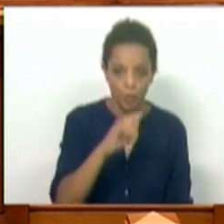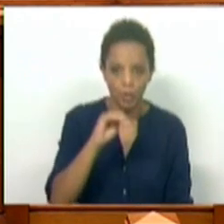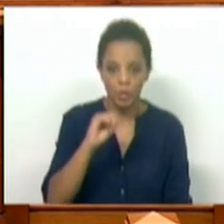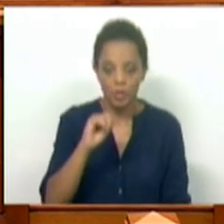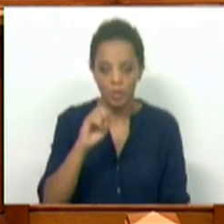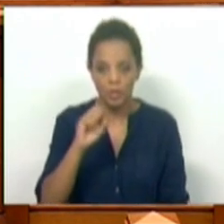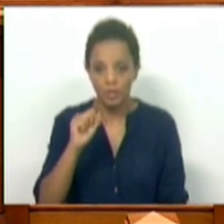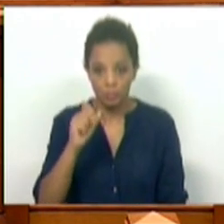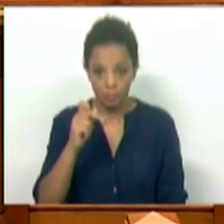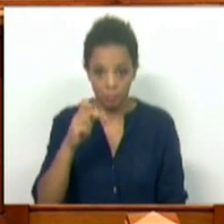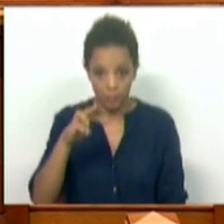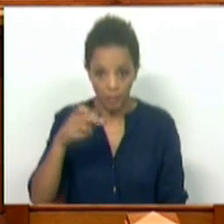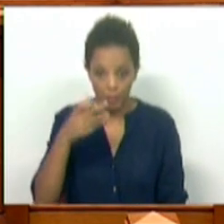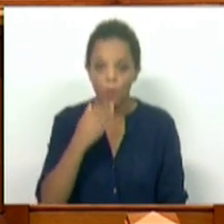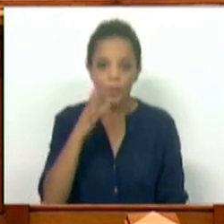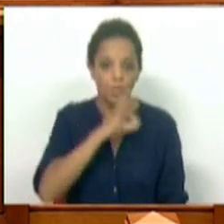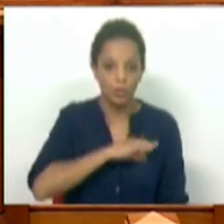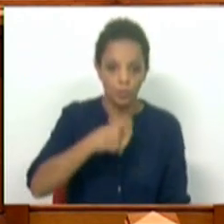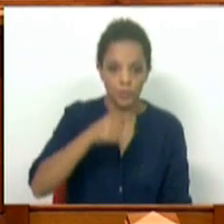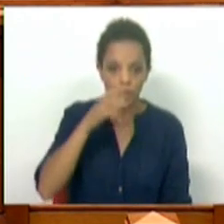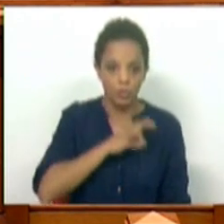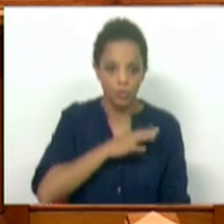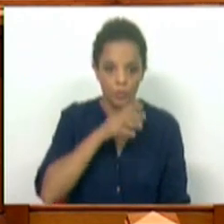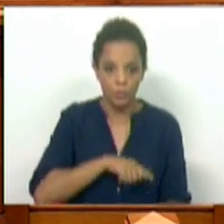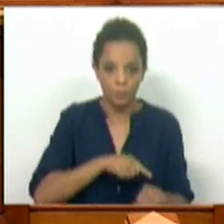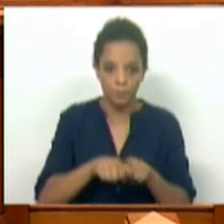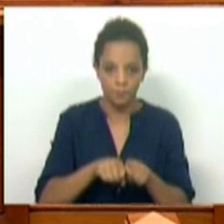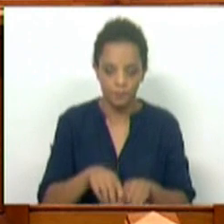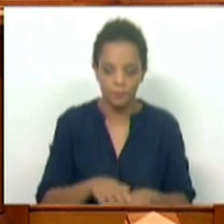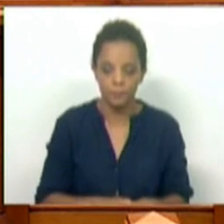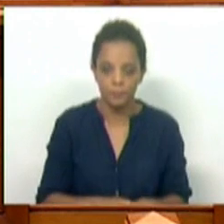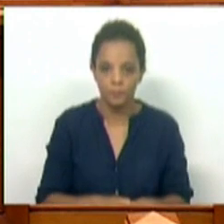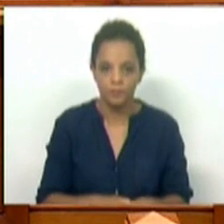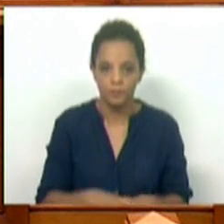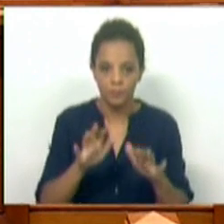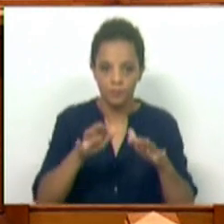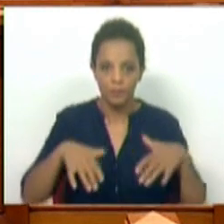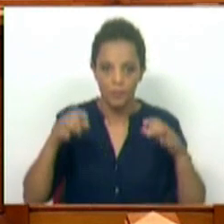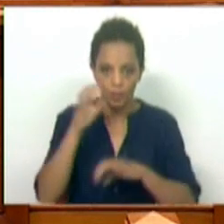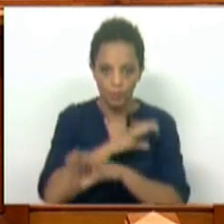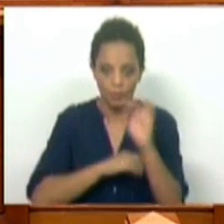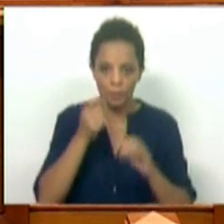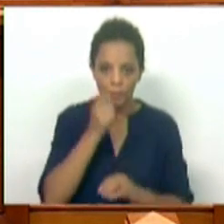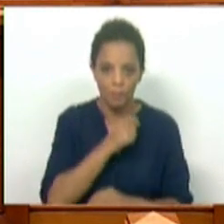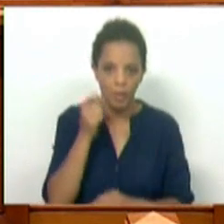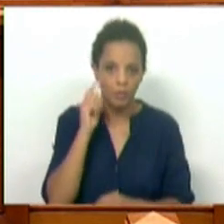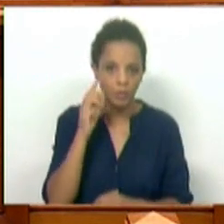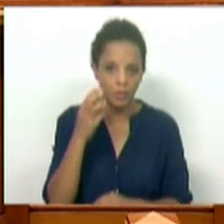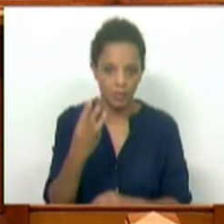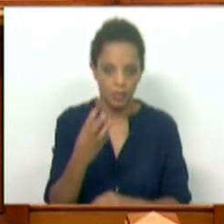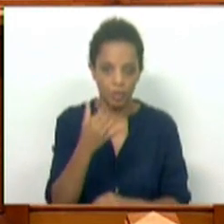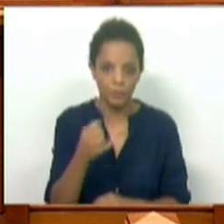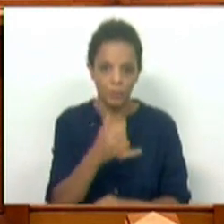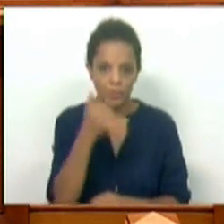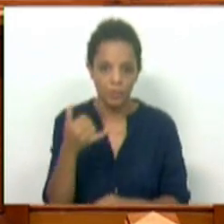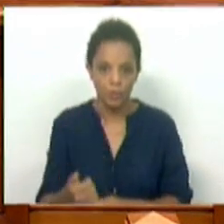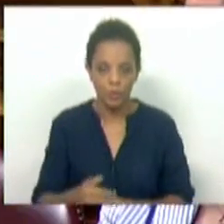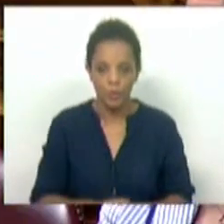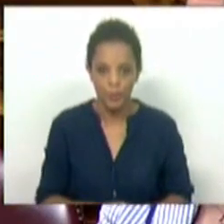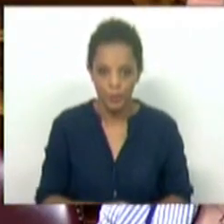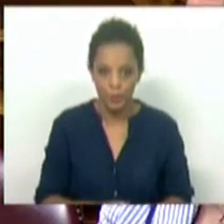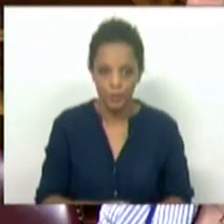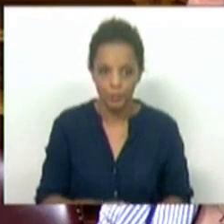Muito obrigada, Sr. Presidente, Senhoras e Srs. Deputados. A resolução legislativa do Parlamento Europeu de 3 de maio de 2022,